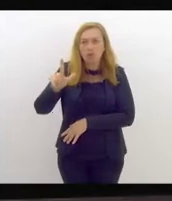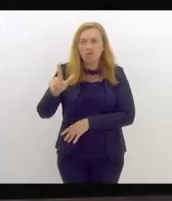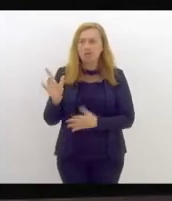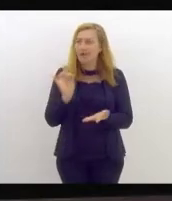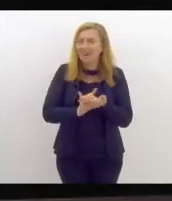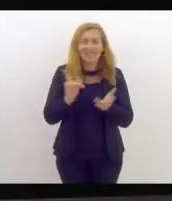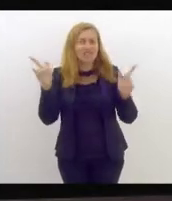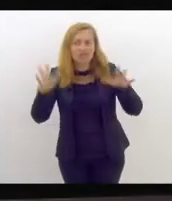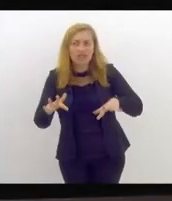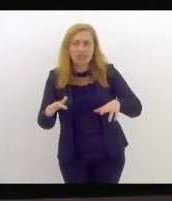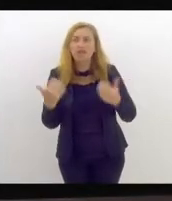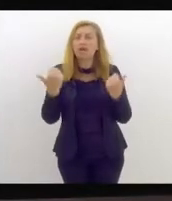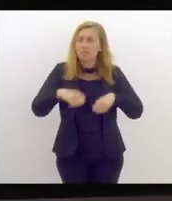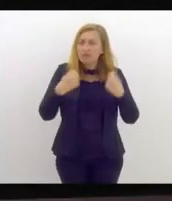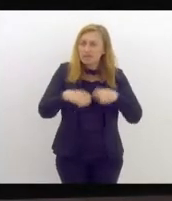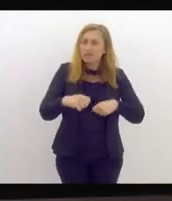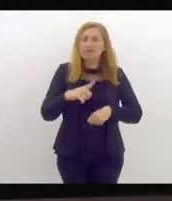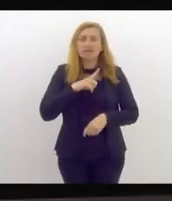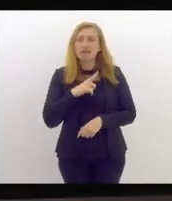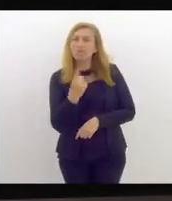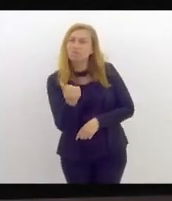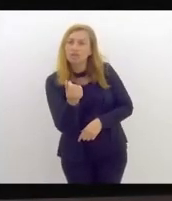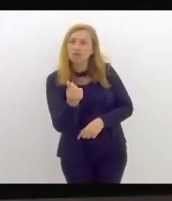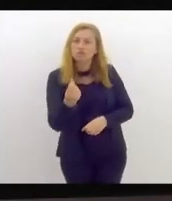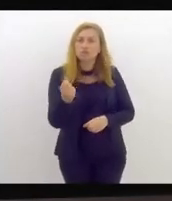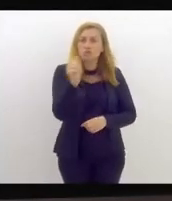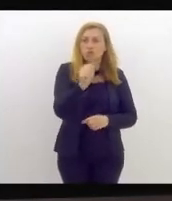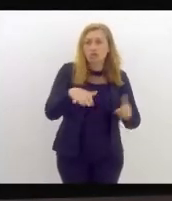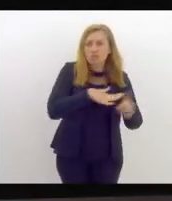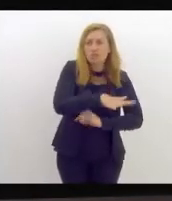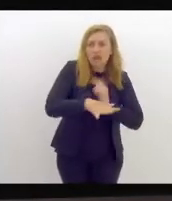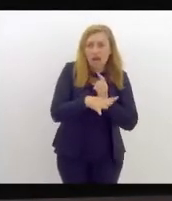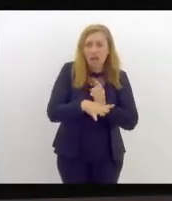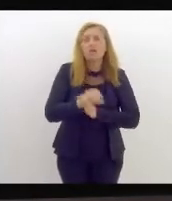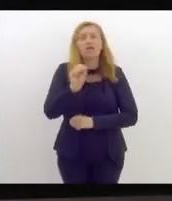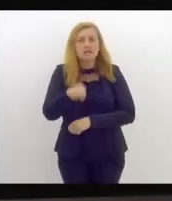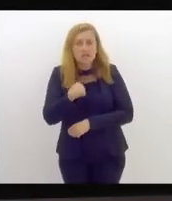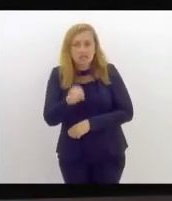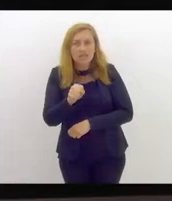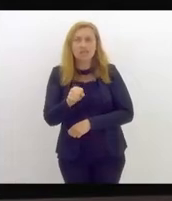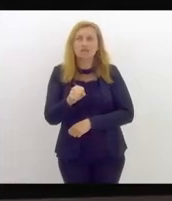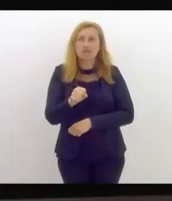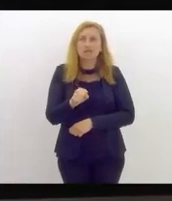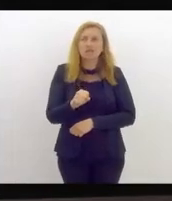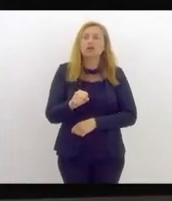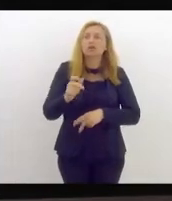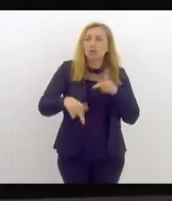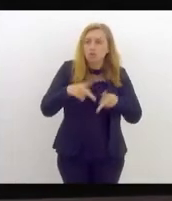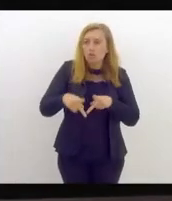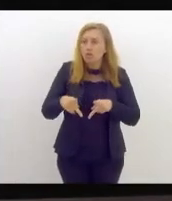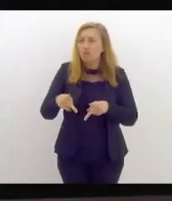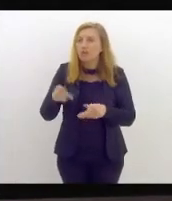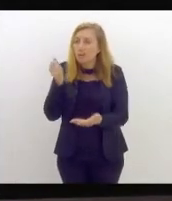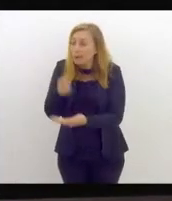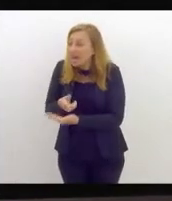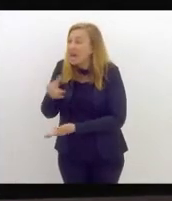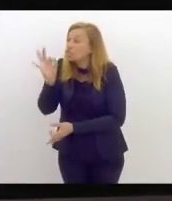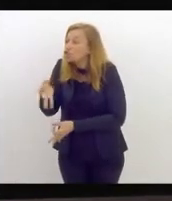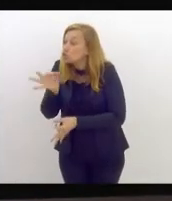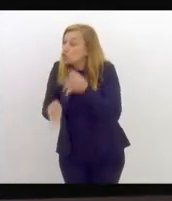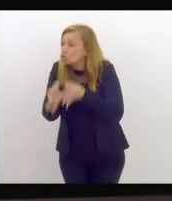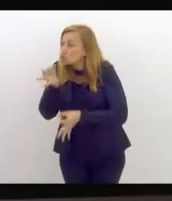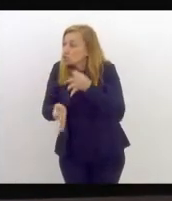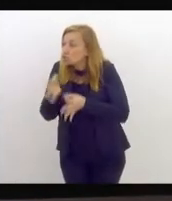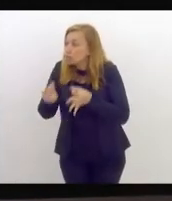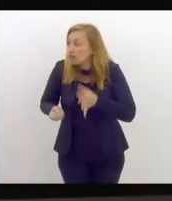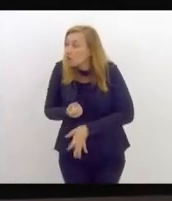Tem que existir a tarifa social que é dessa forma assim através da tarefa social que a população vai pagar um valor justo pela